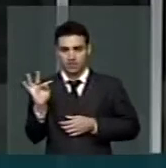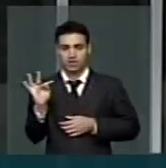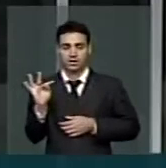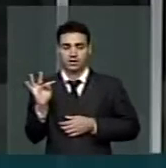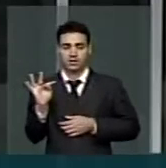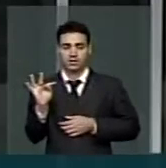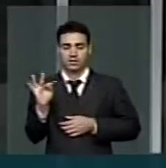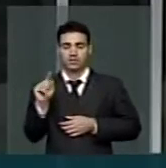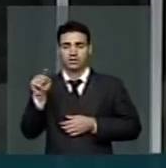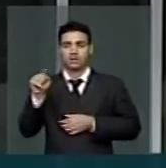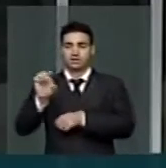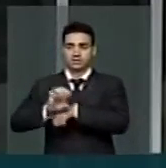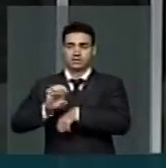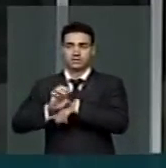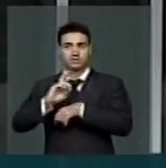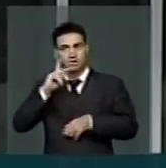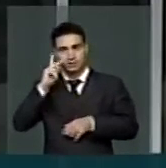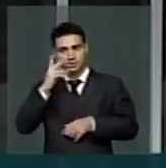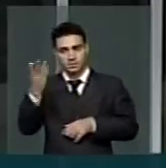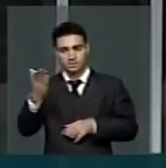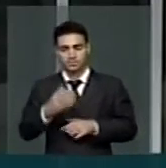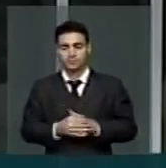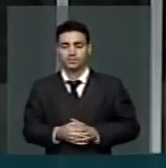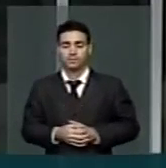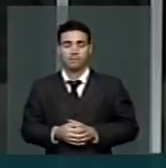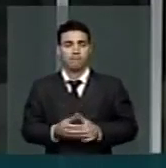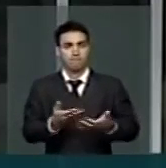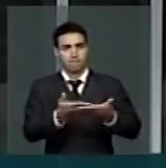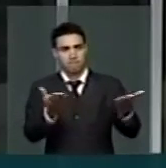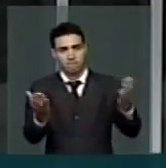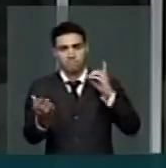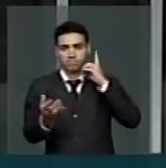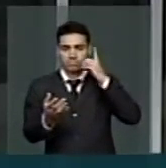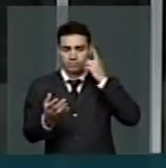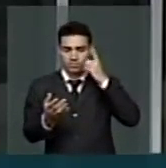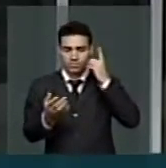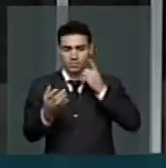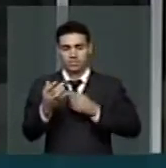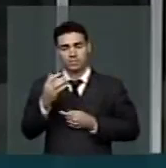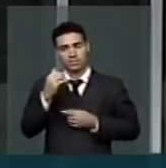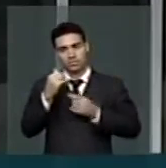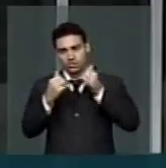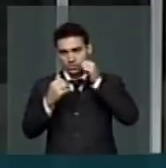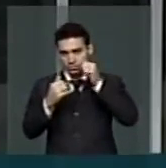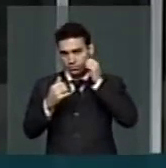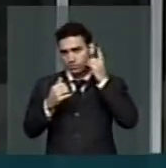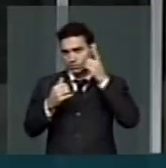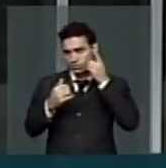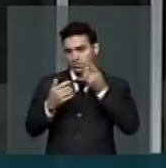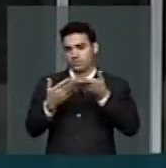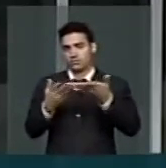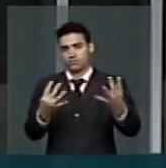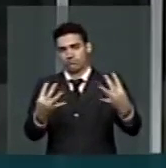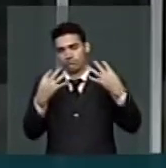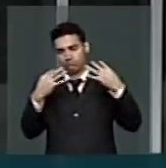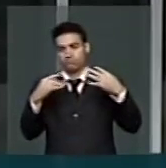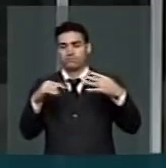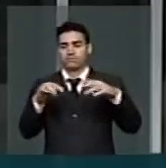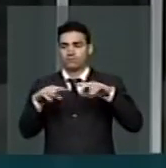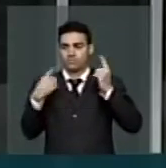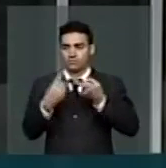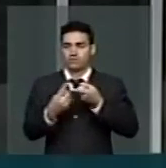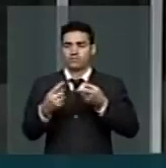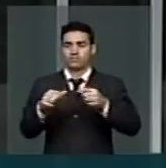pelo Estado da Paraíba, demais deputados e deputadas que acompanham esta sessão